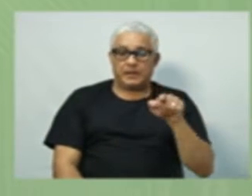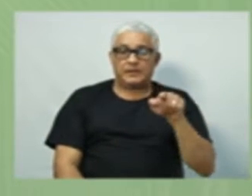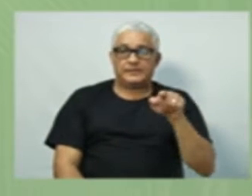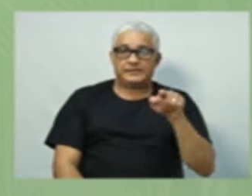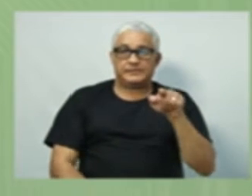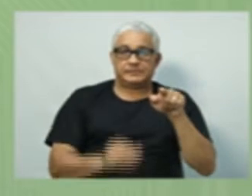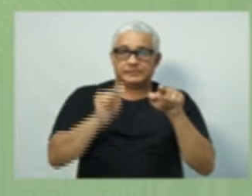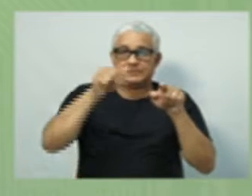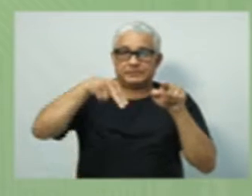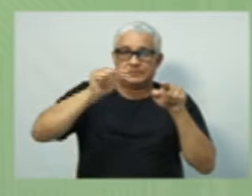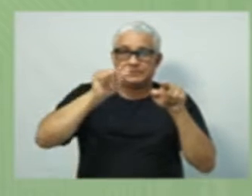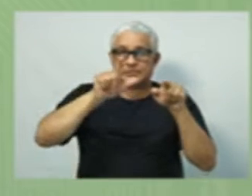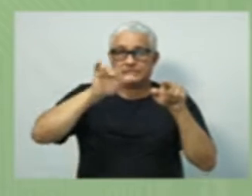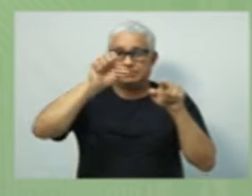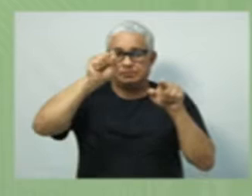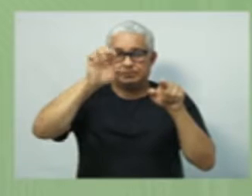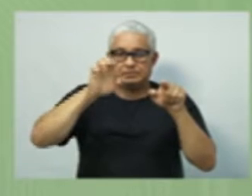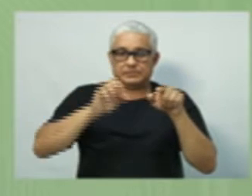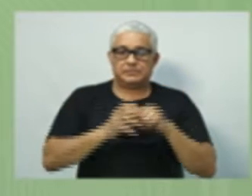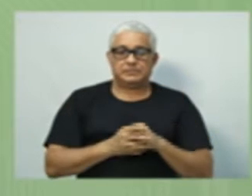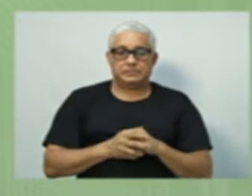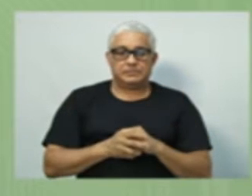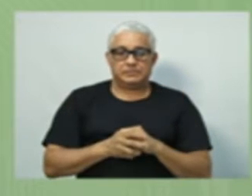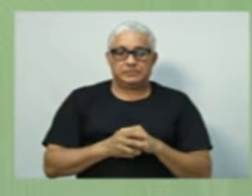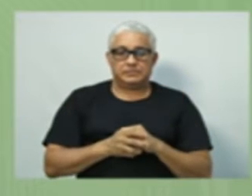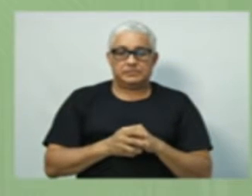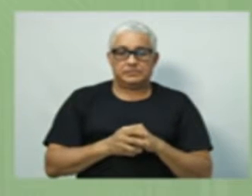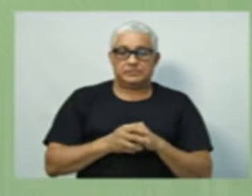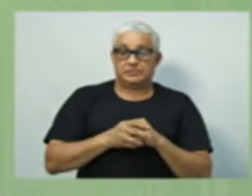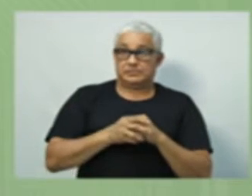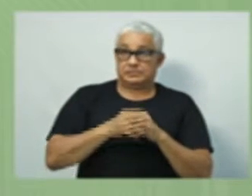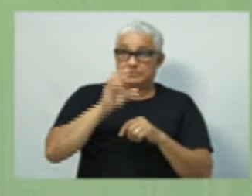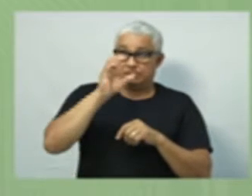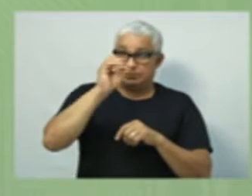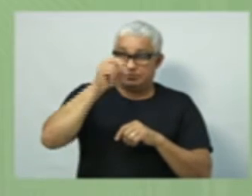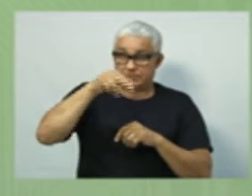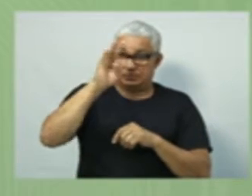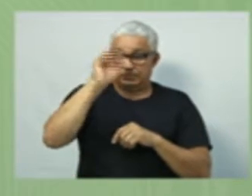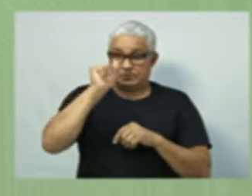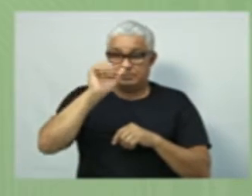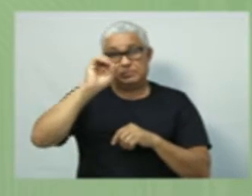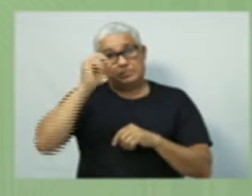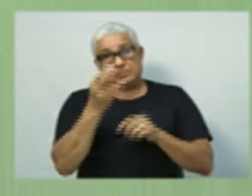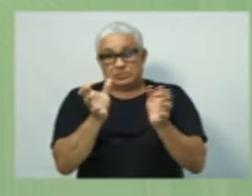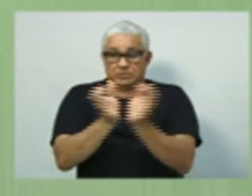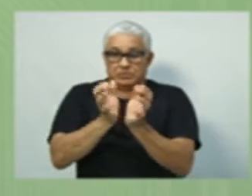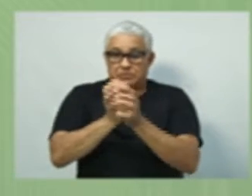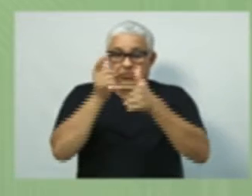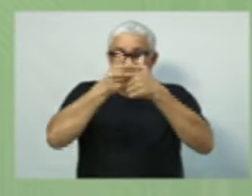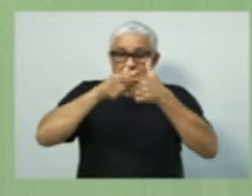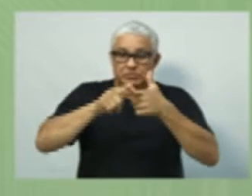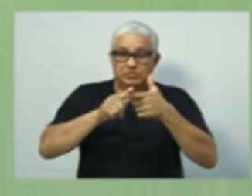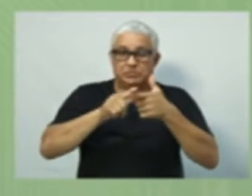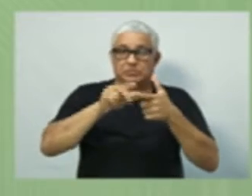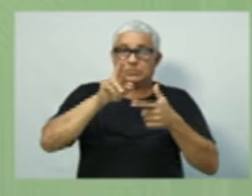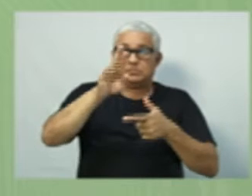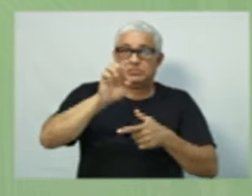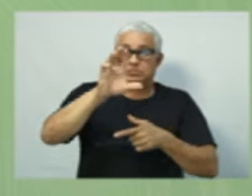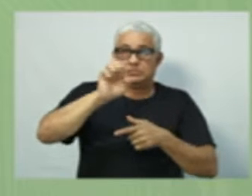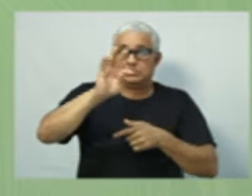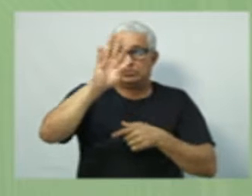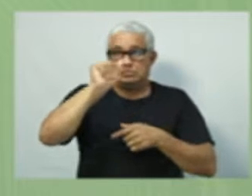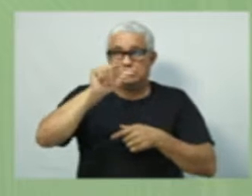tudo armação de resultado do exercício é contra o grupo dividido pela receita líquida correto vezes